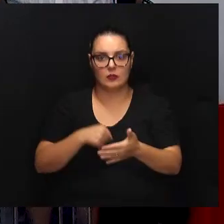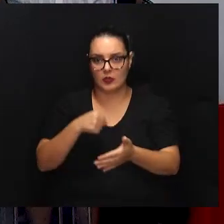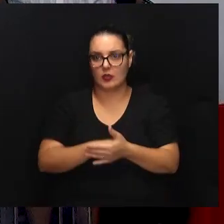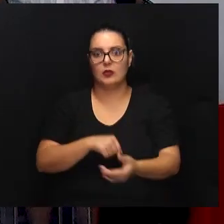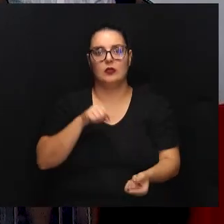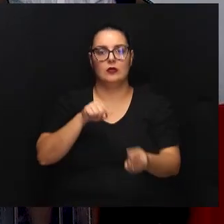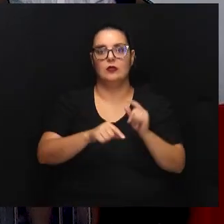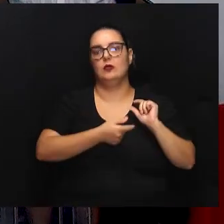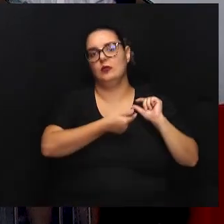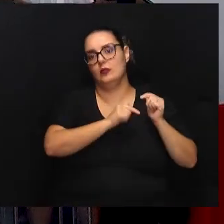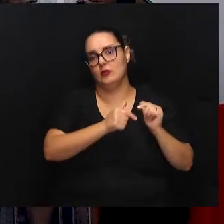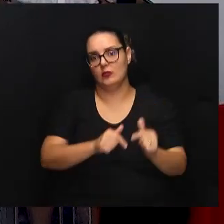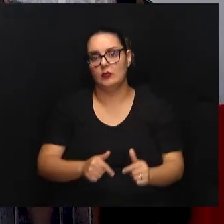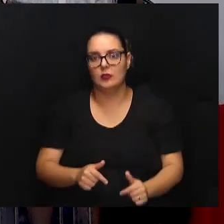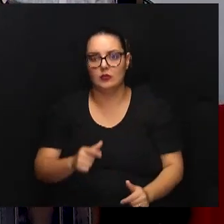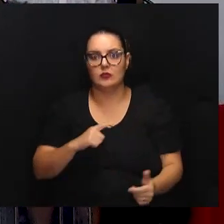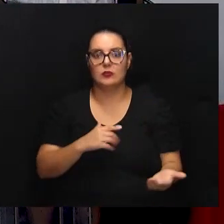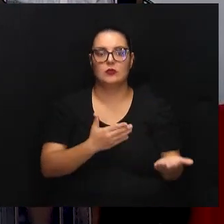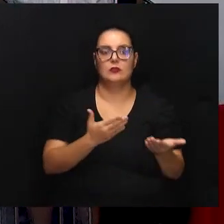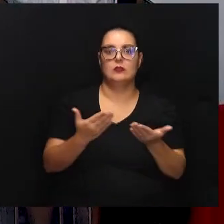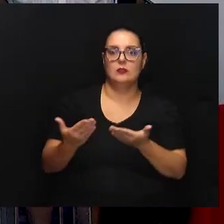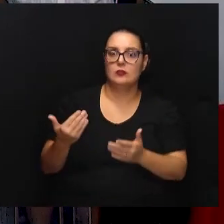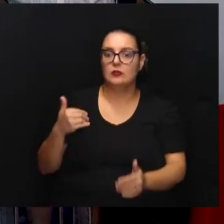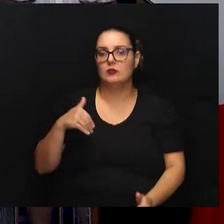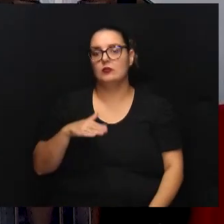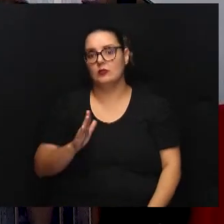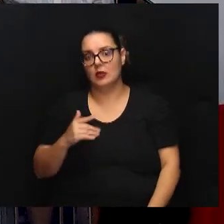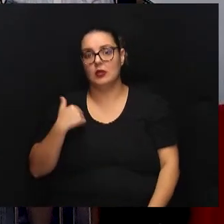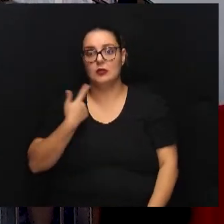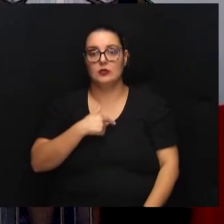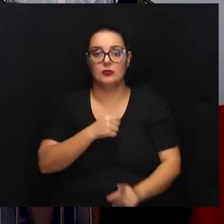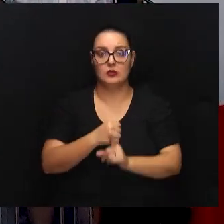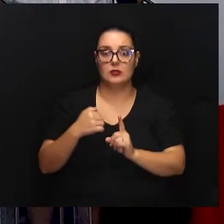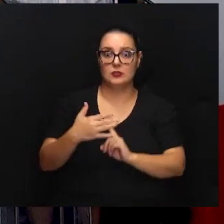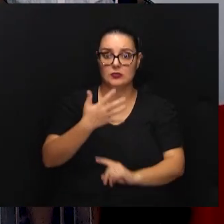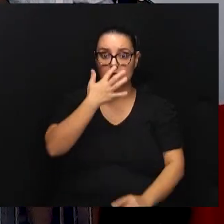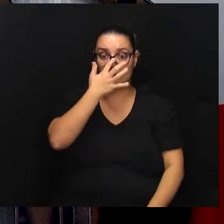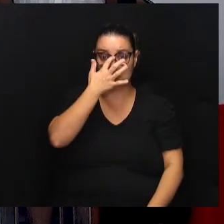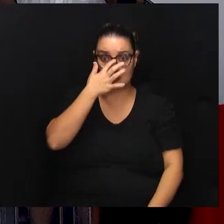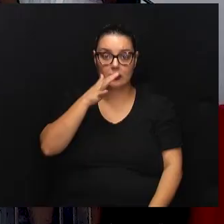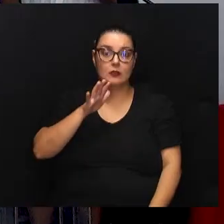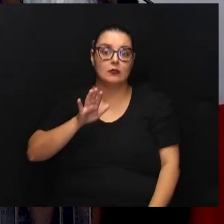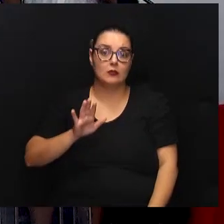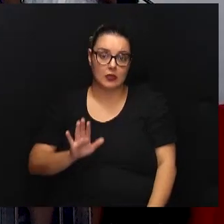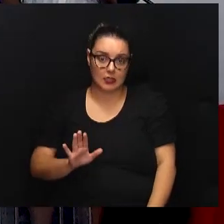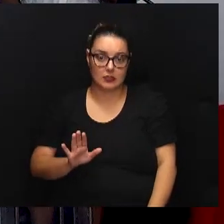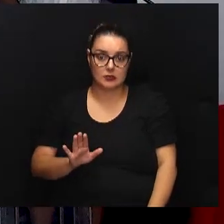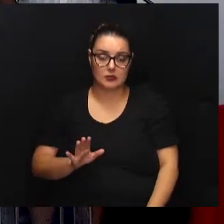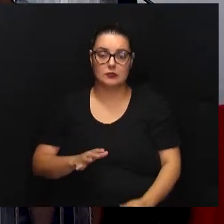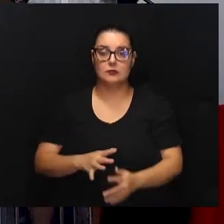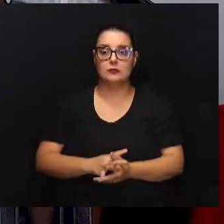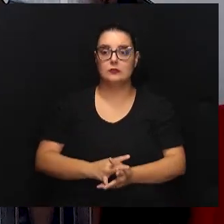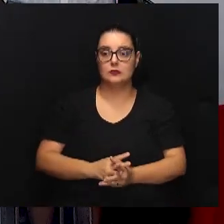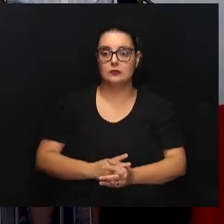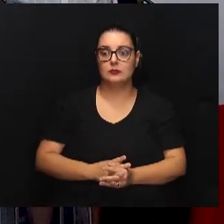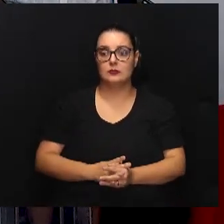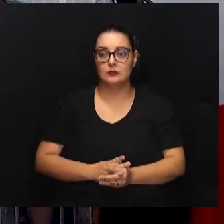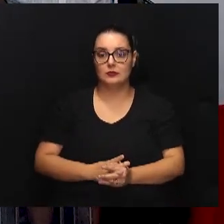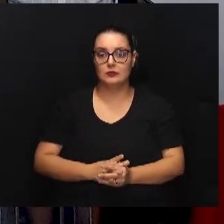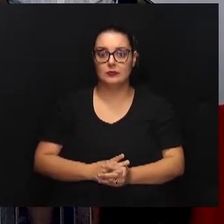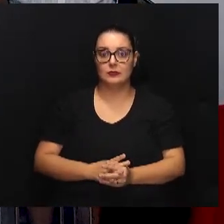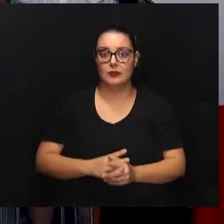gente ainda não tenha que brigar contra o conservadorismo, que tem se apresentado cada vez mais na nossa sociedade,